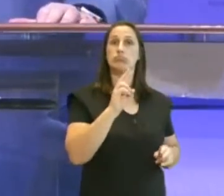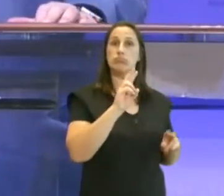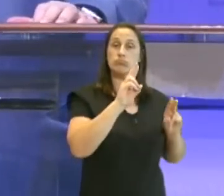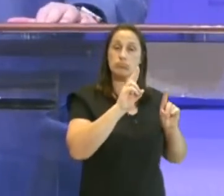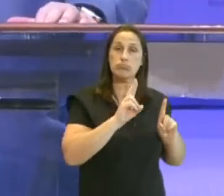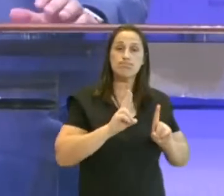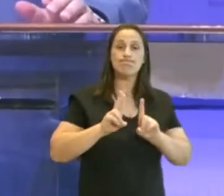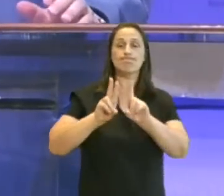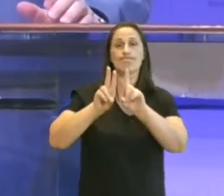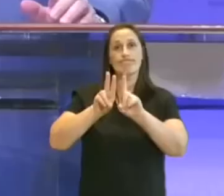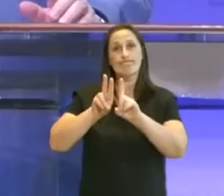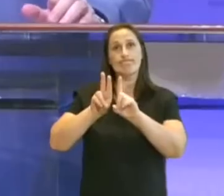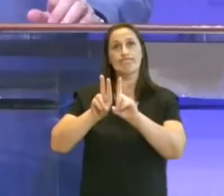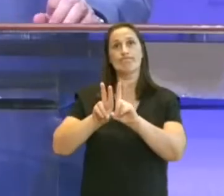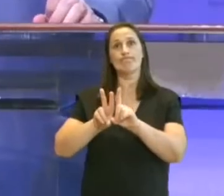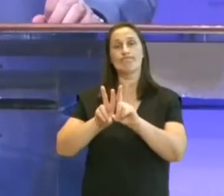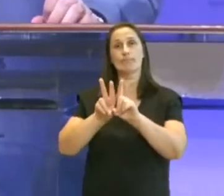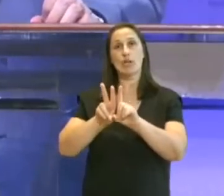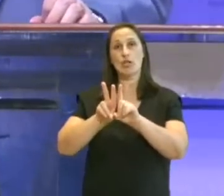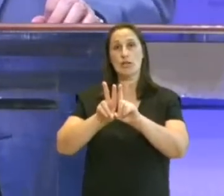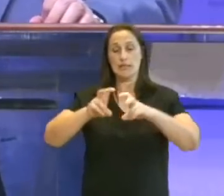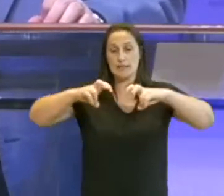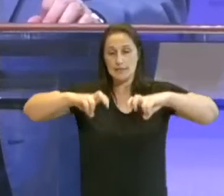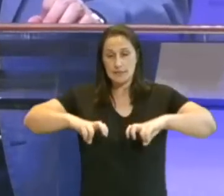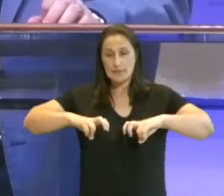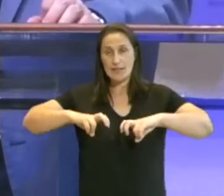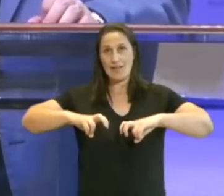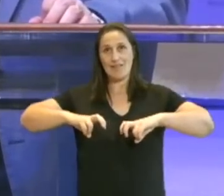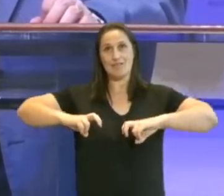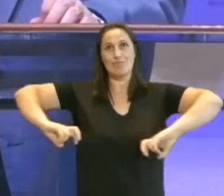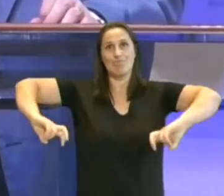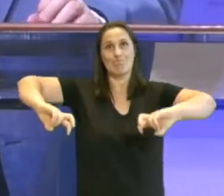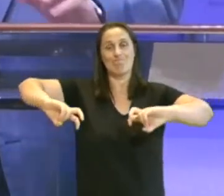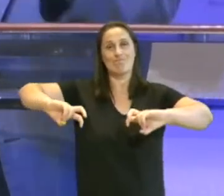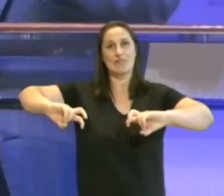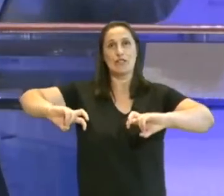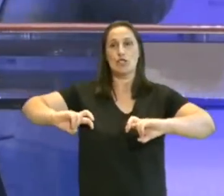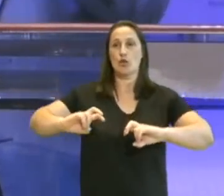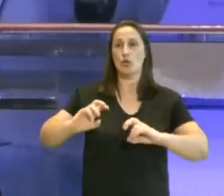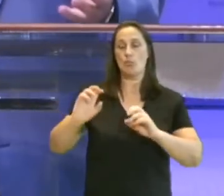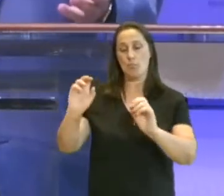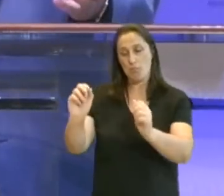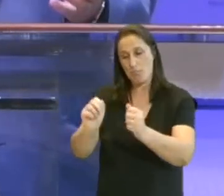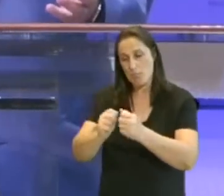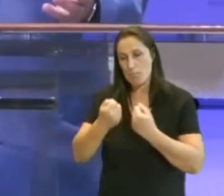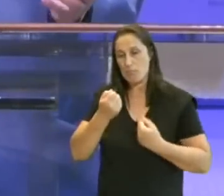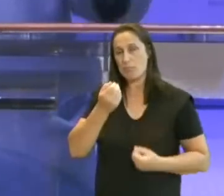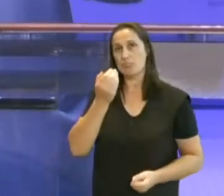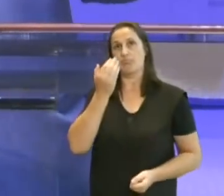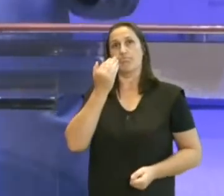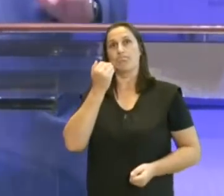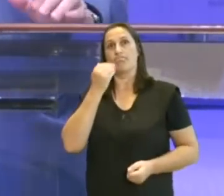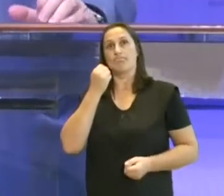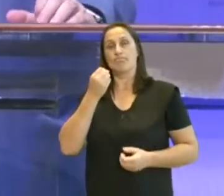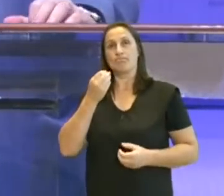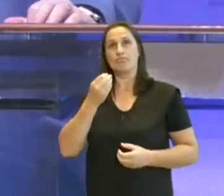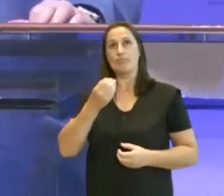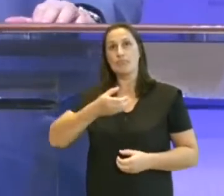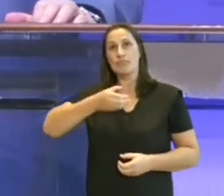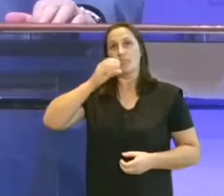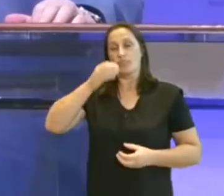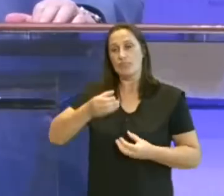eles. E quando estava à mesa com eles, tomou o pão, deu graças, partiu e deu a